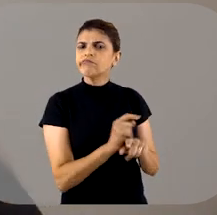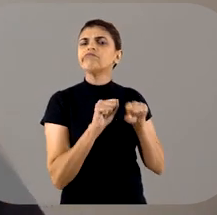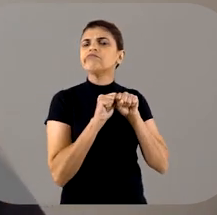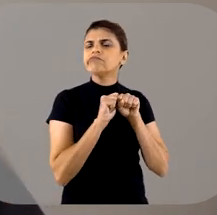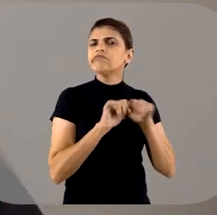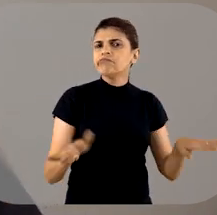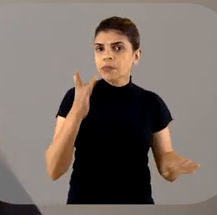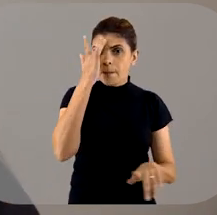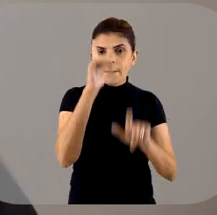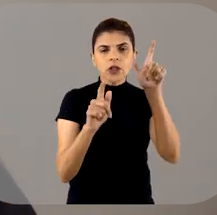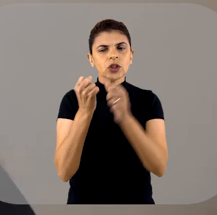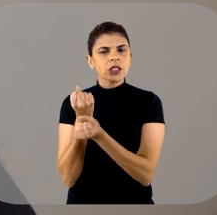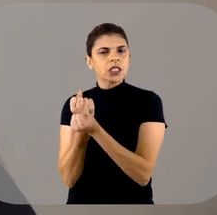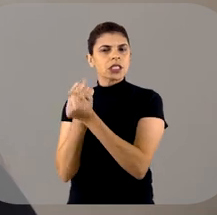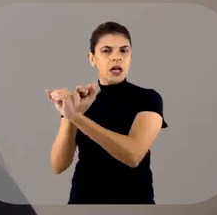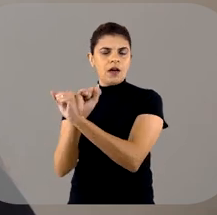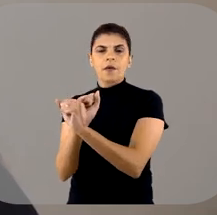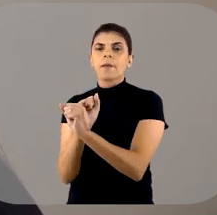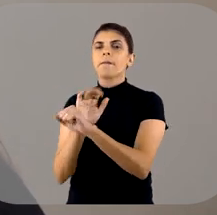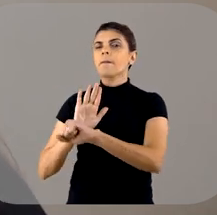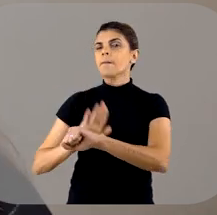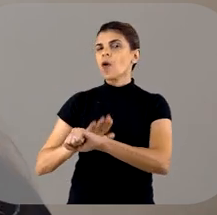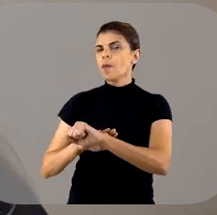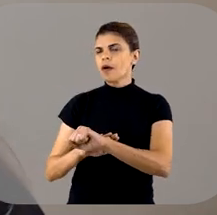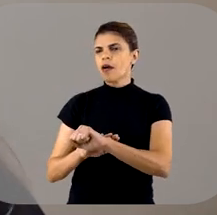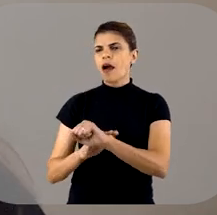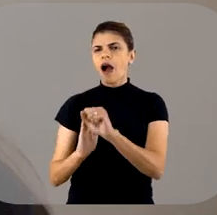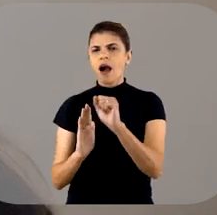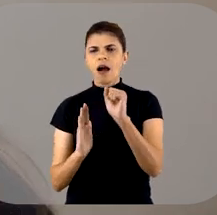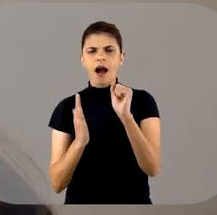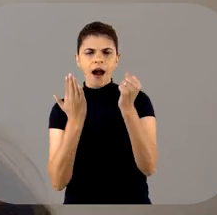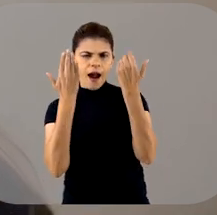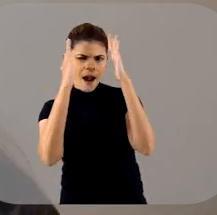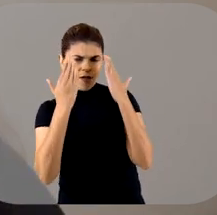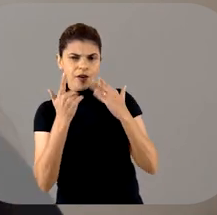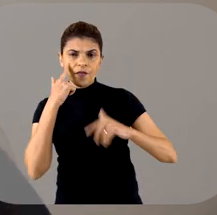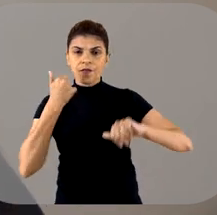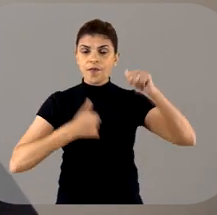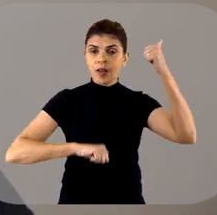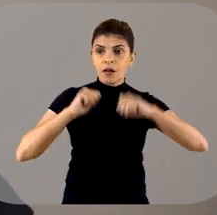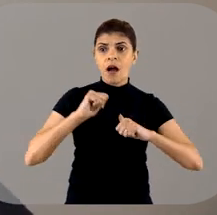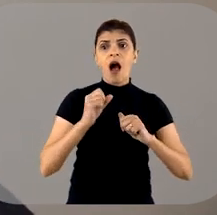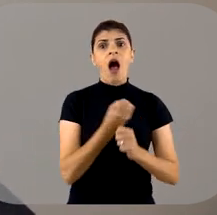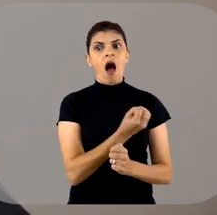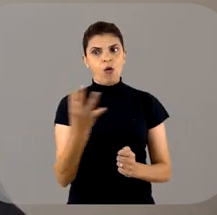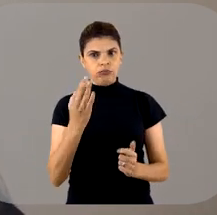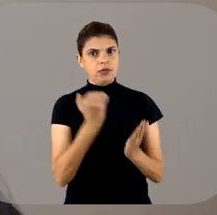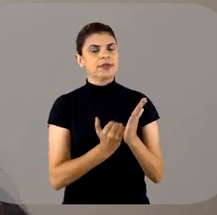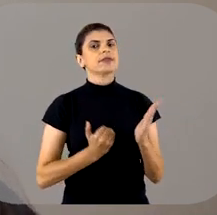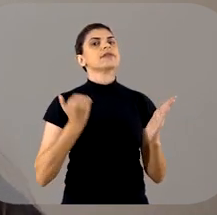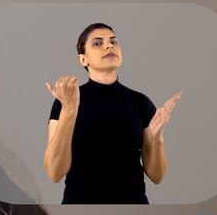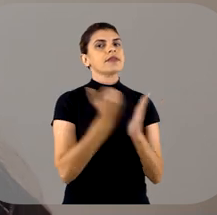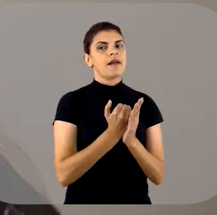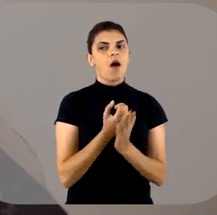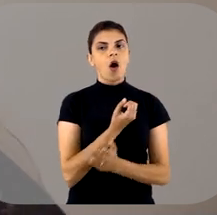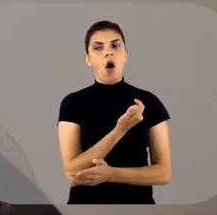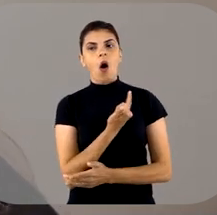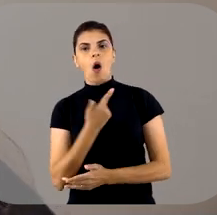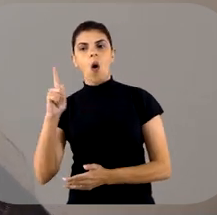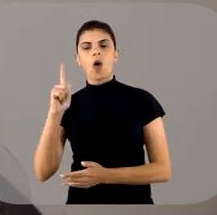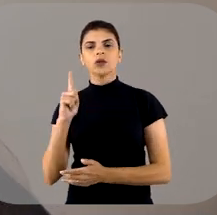a agência desses escravizados, porque no momento da avaliação do seu valor, alguns podiam exagerar